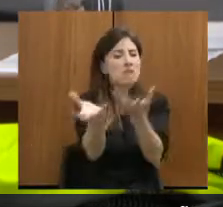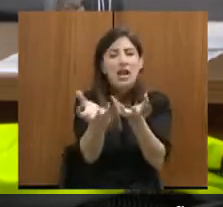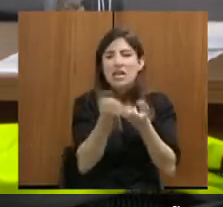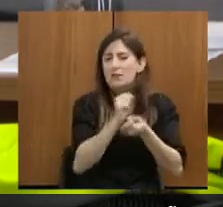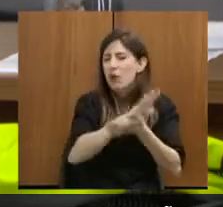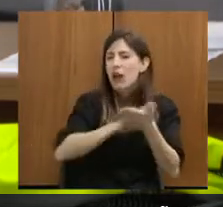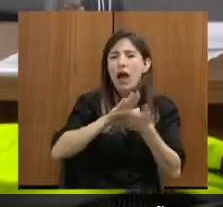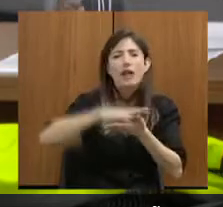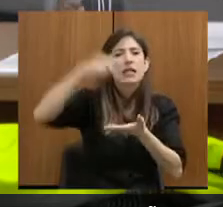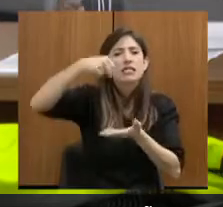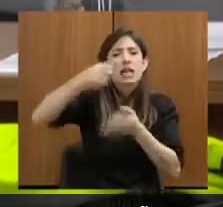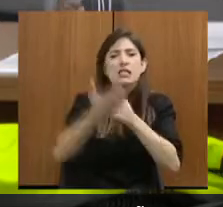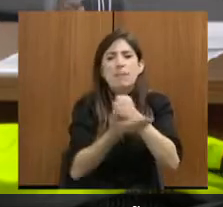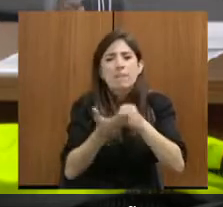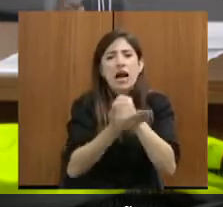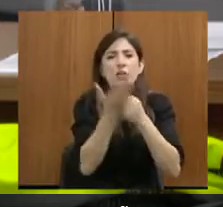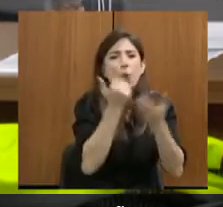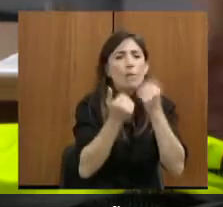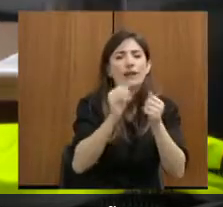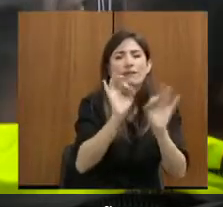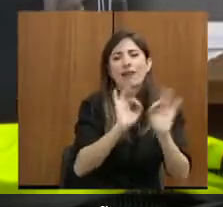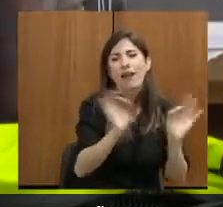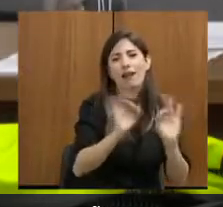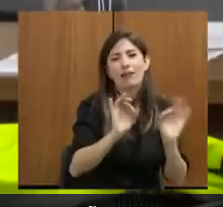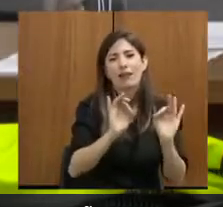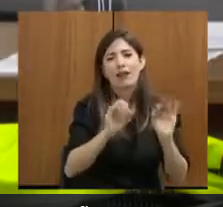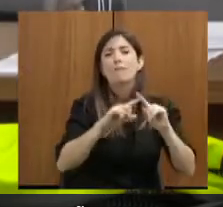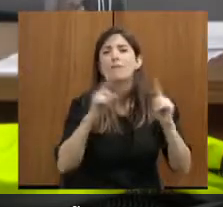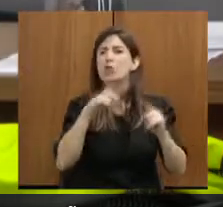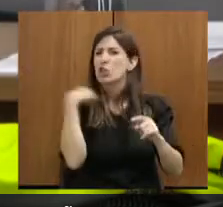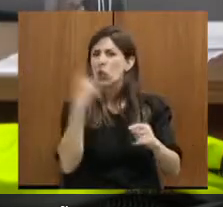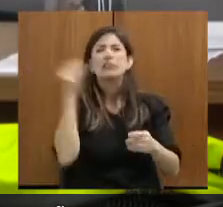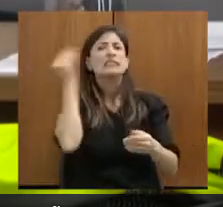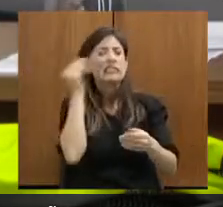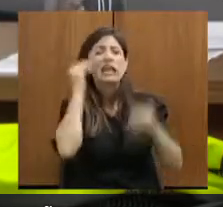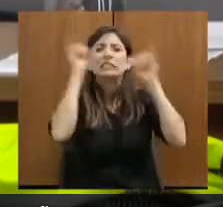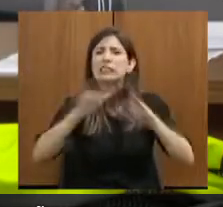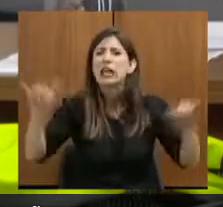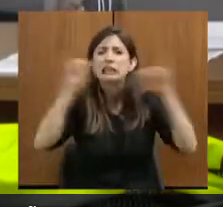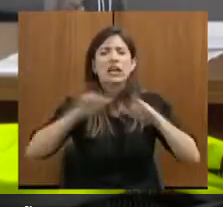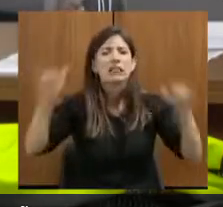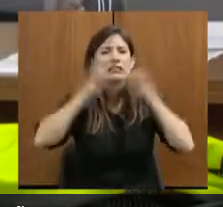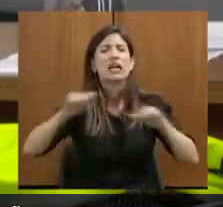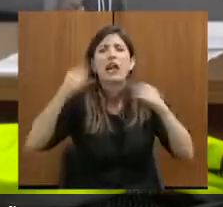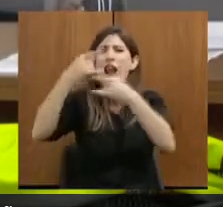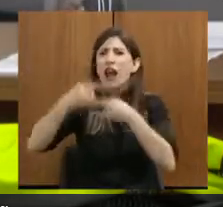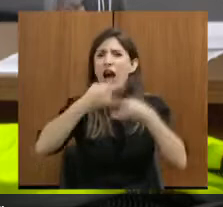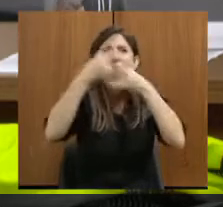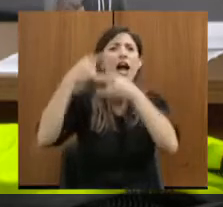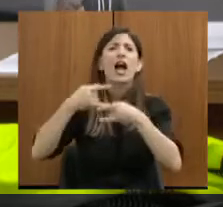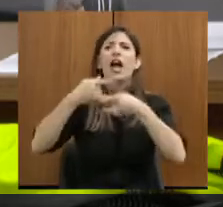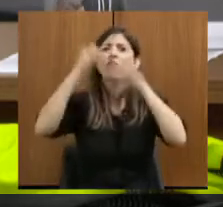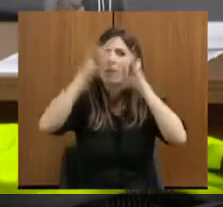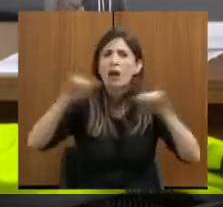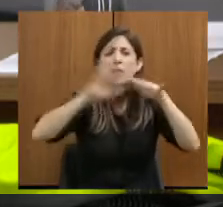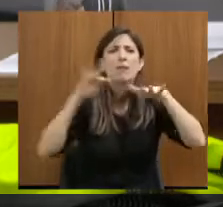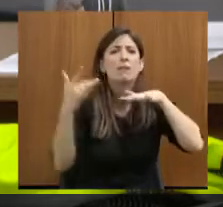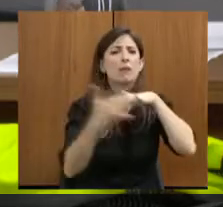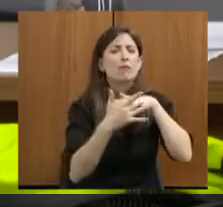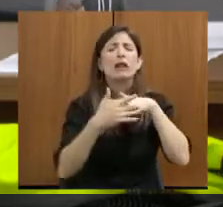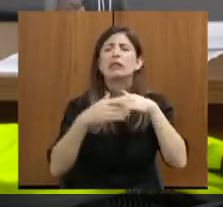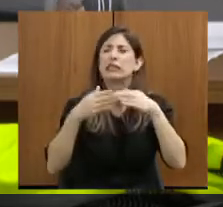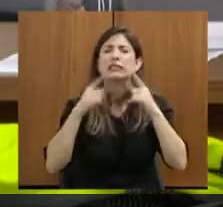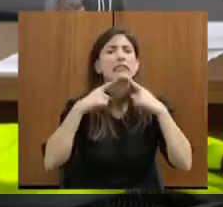briga de rede social de lá ele chegou Então na verdade a gente foi invisibilizado durante a pandemia também tá foi um